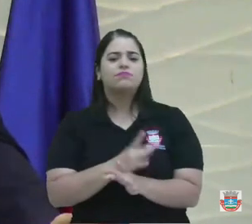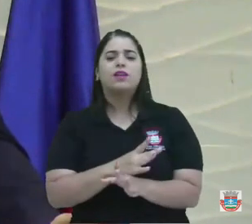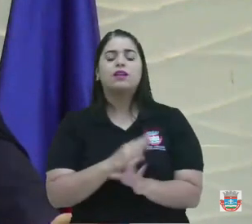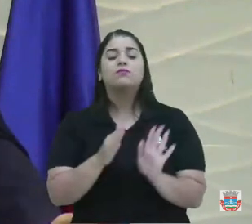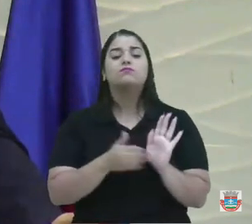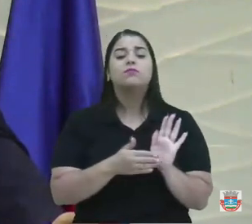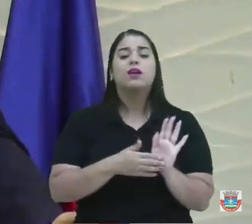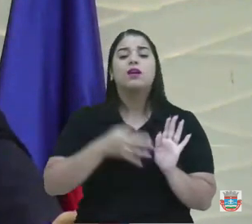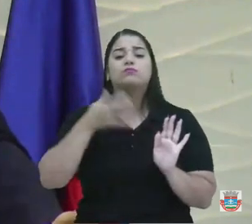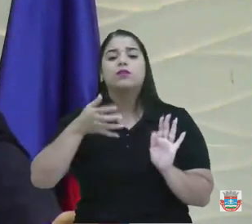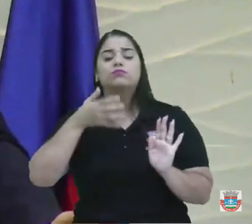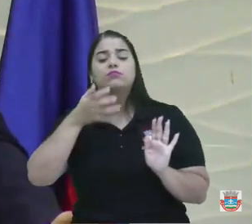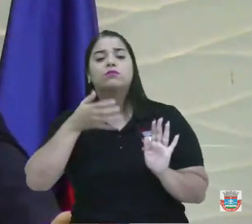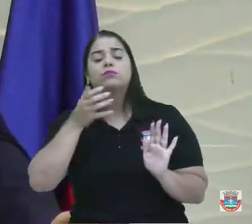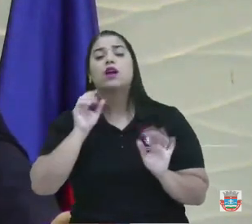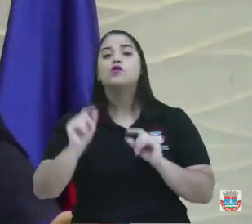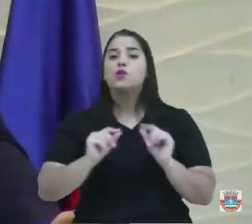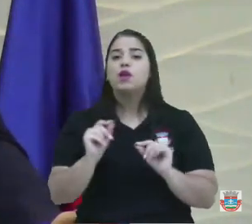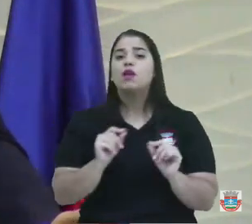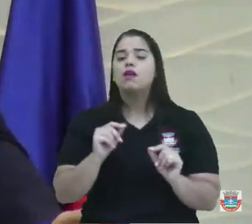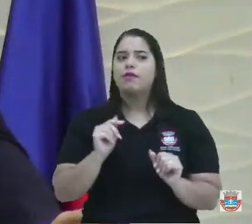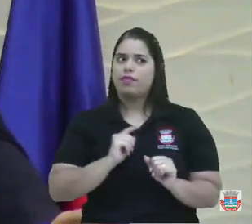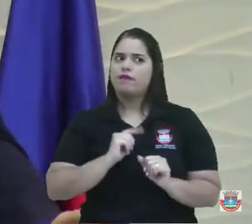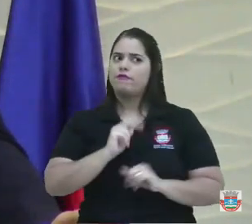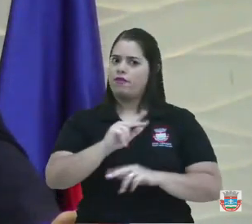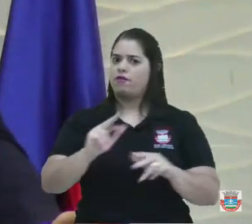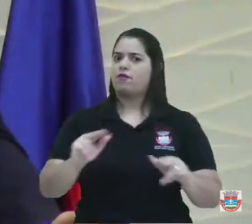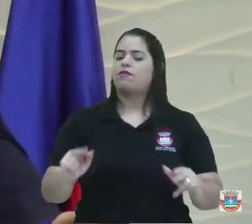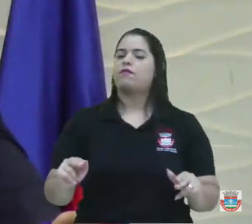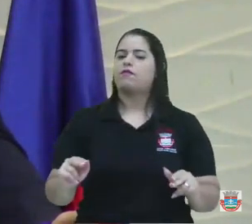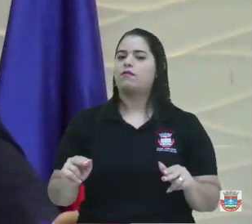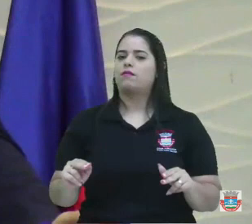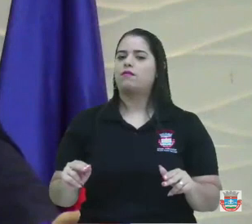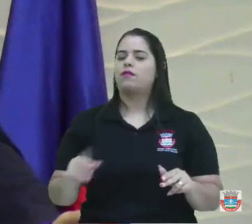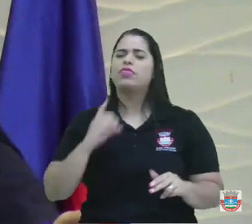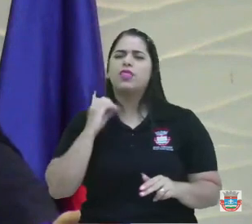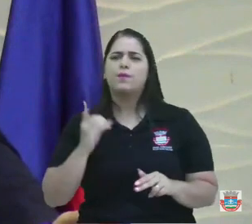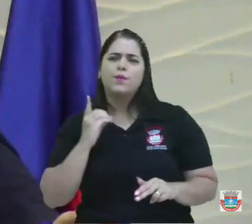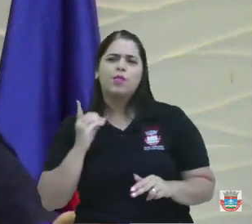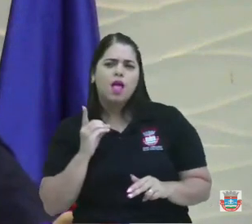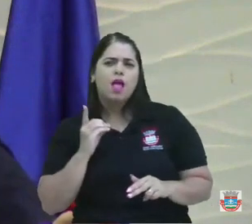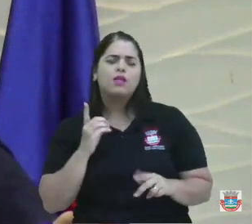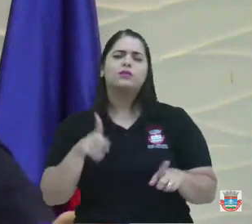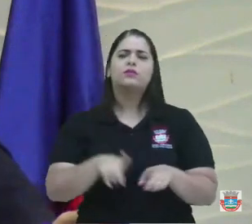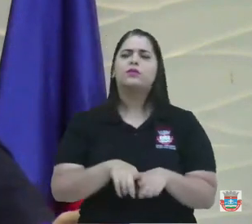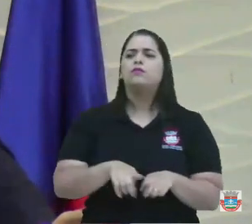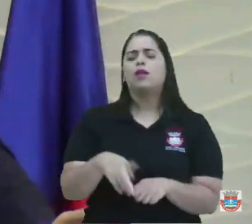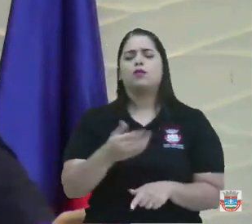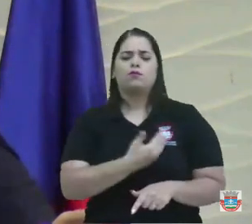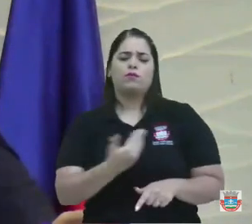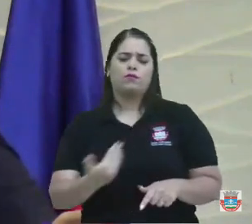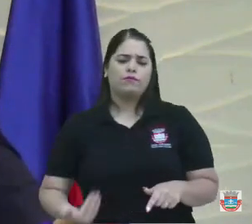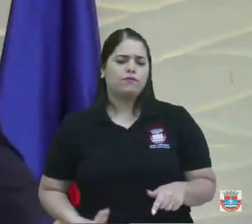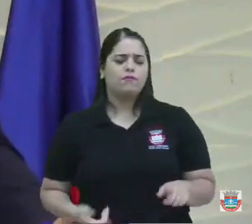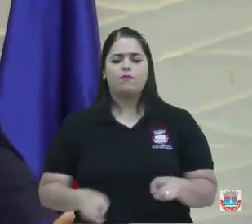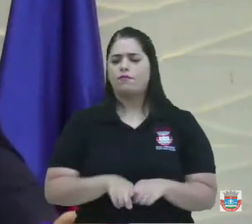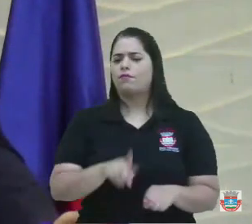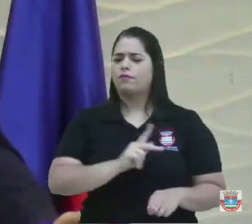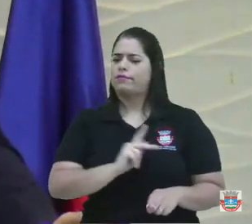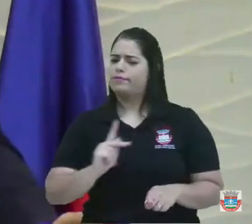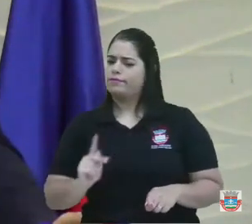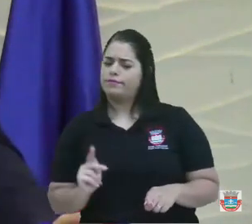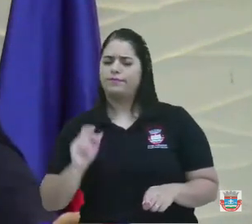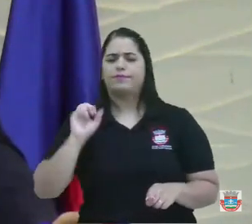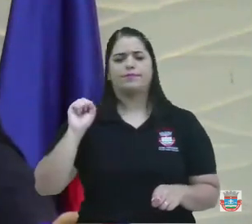dizer que aqui tivemos vários embates a respeito de deputados, de governador, de presidente, de